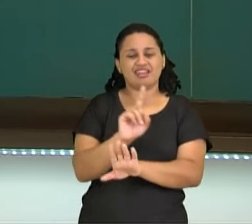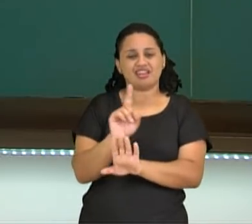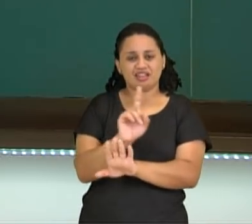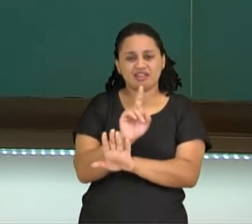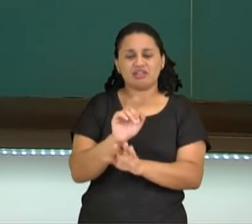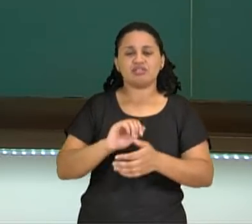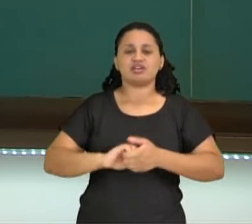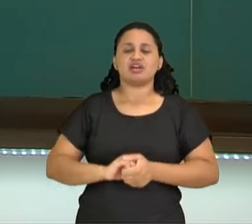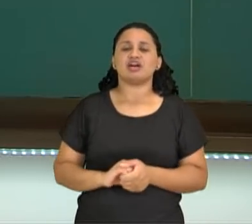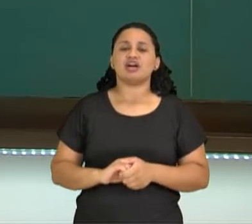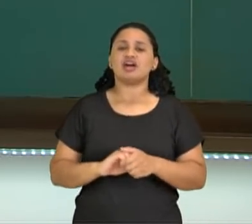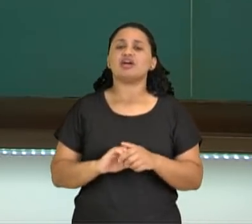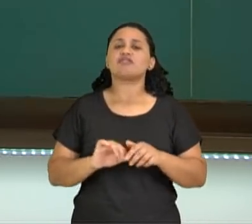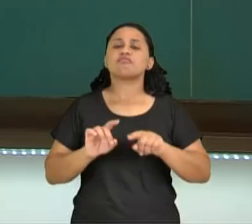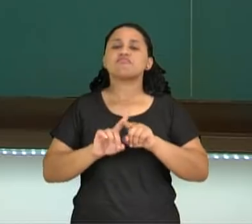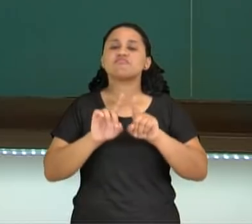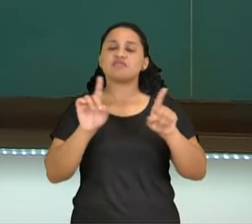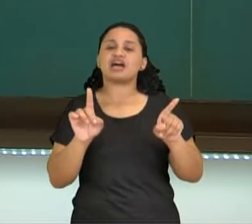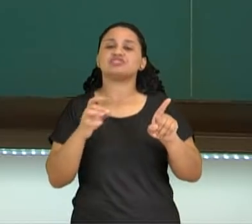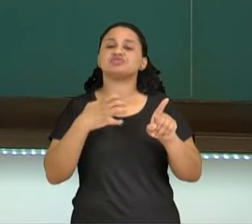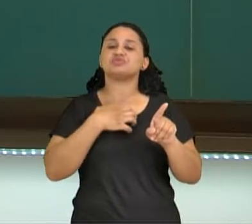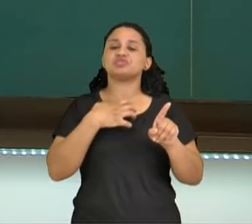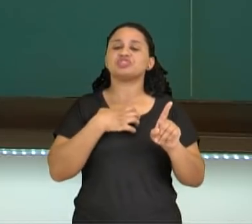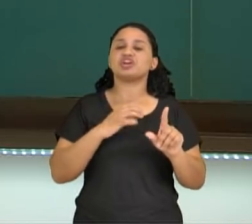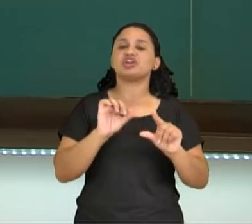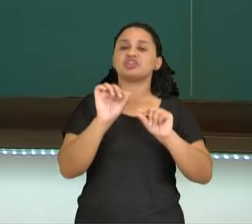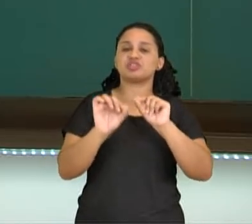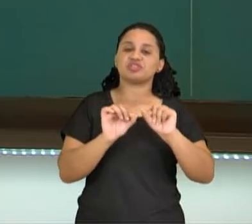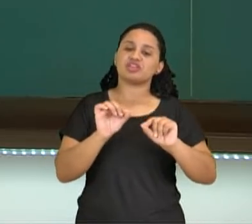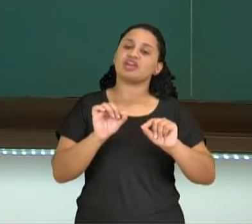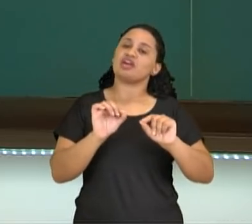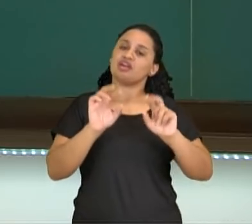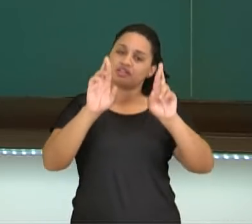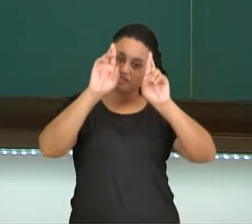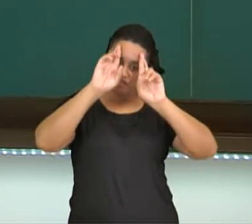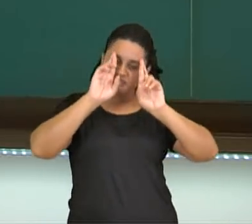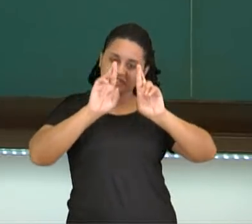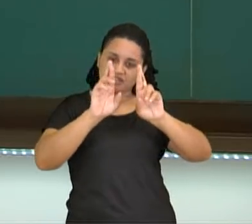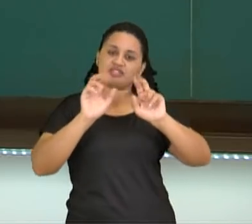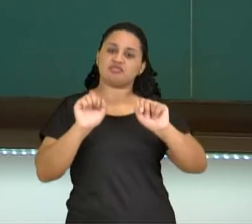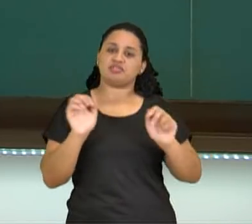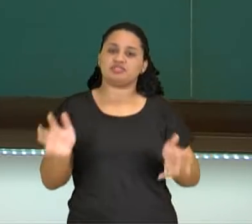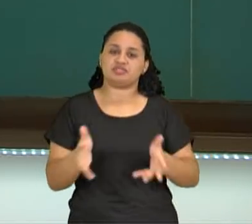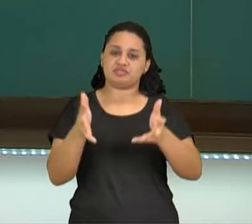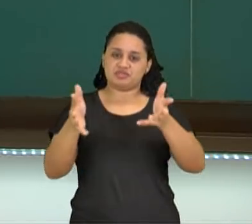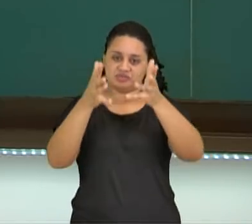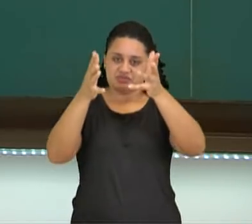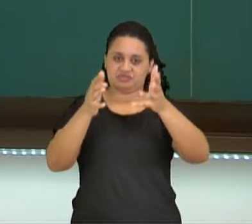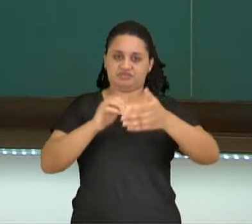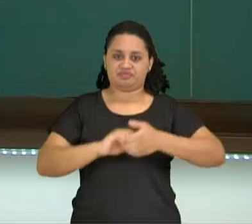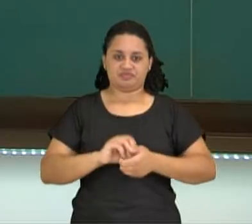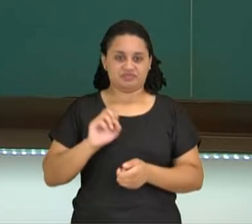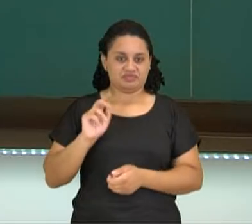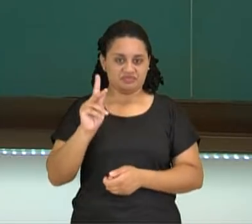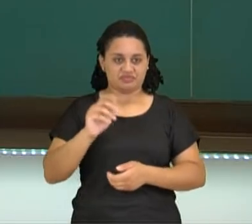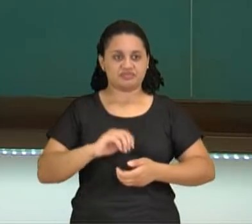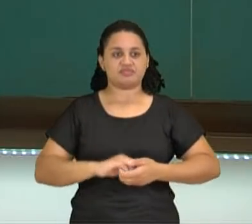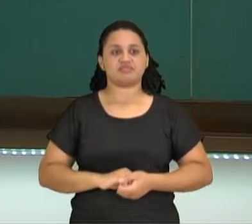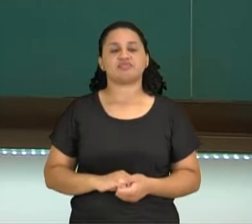sem ferir ninguém, né? De uma maneira sensata, construtiva, ok?